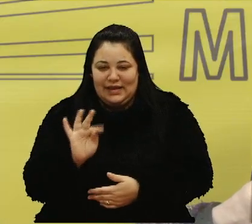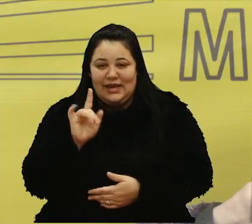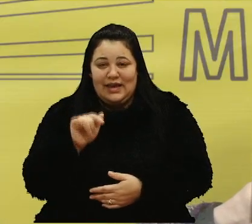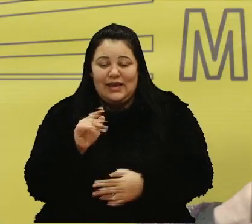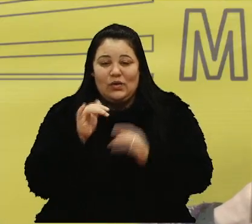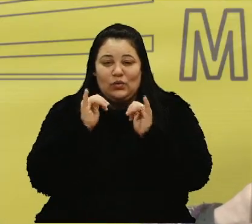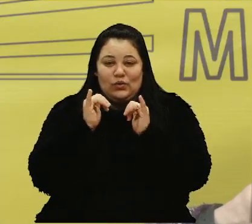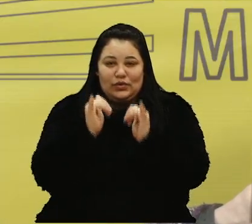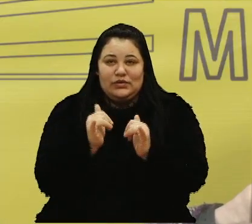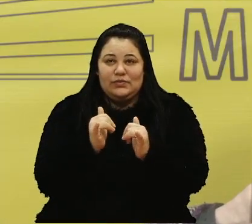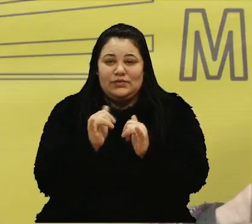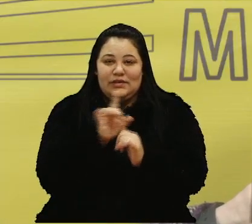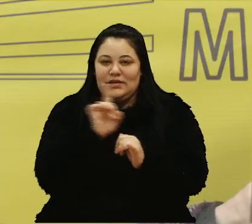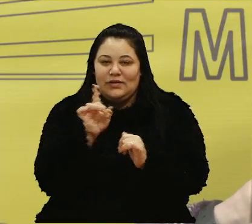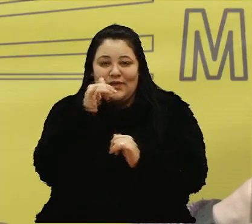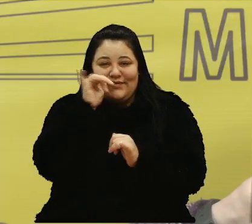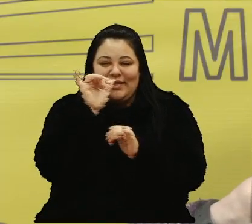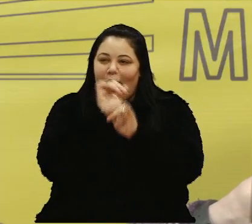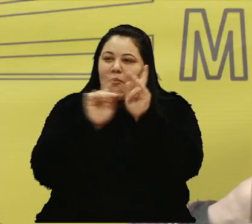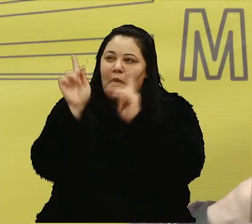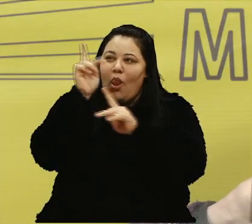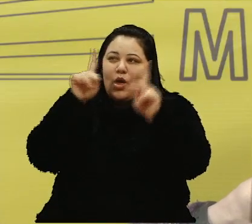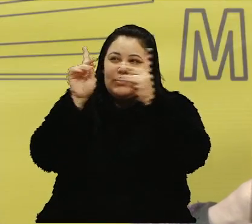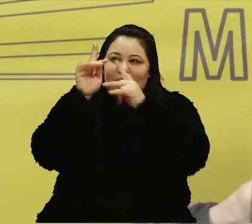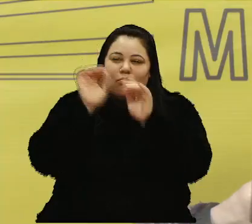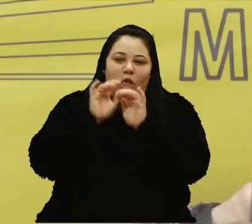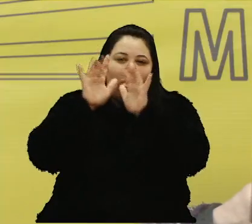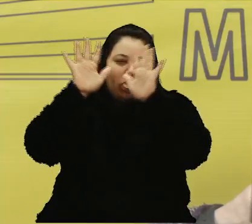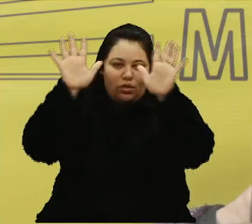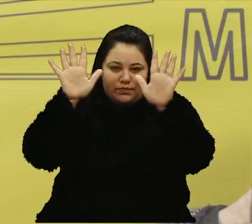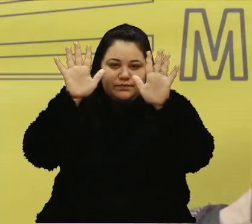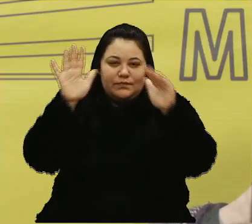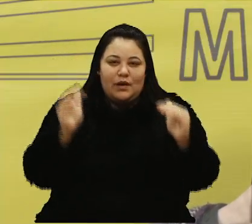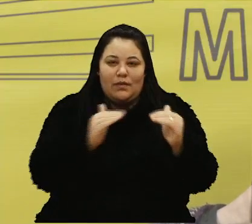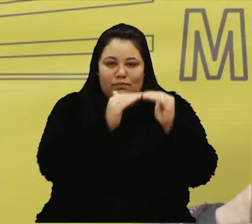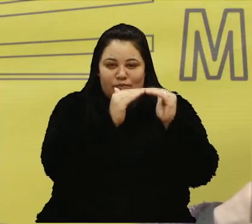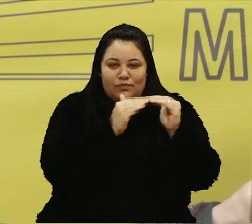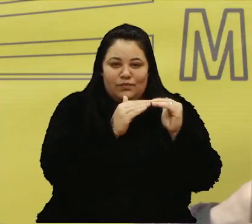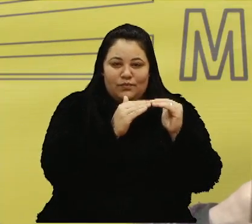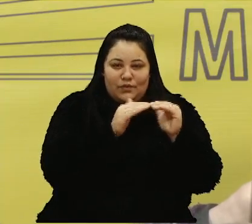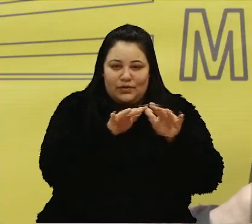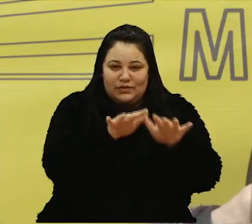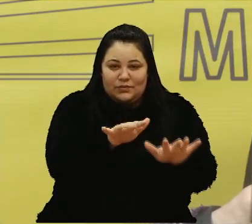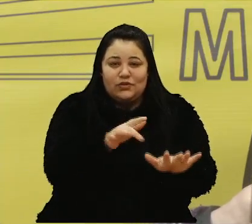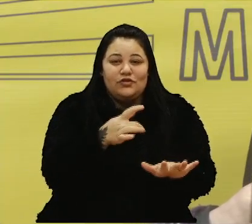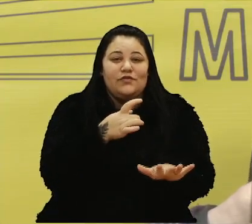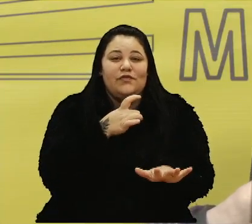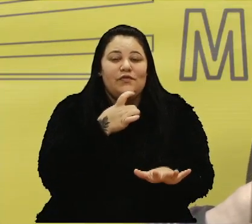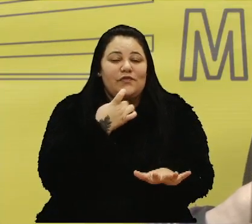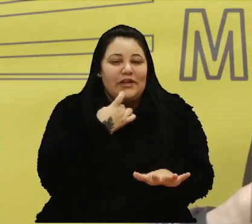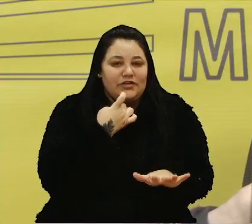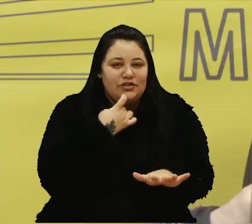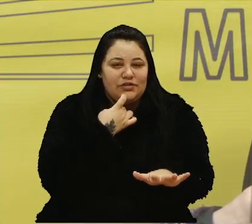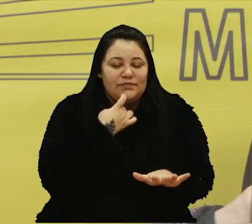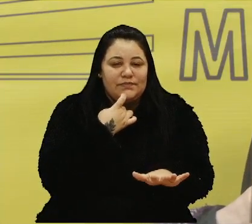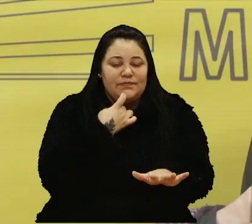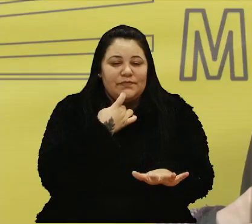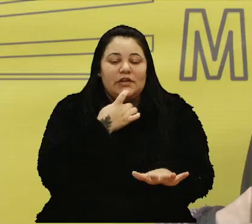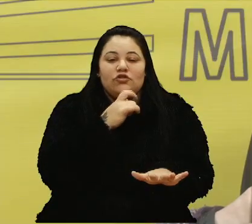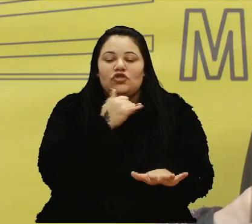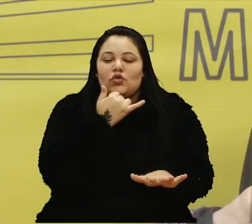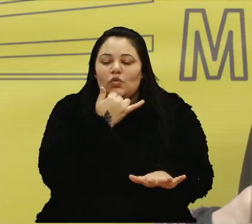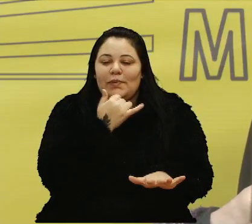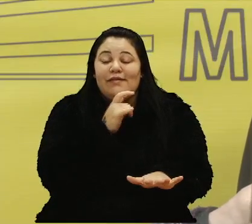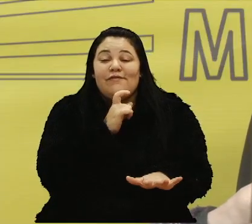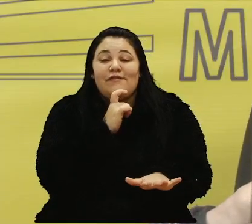ônibus não poluente, que é um ônibus que dialoga com o transporte verde, né, e que pode ser implementado em Caxias. Aqui eu tenho defendido,